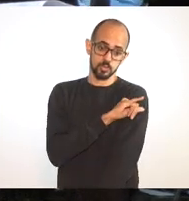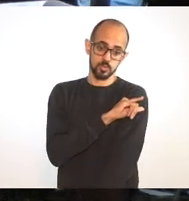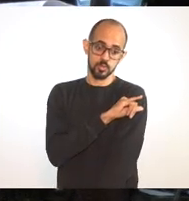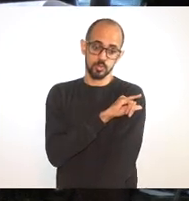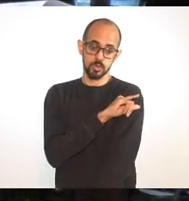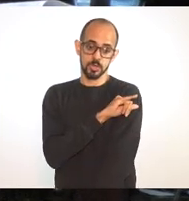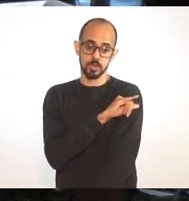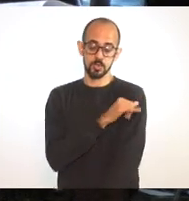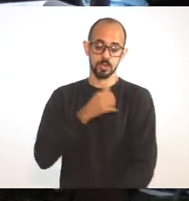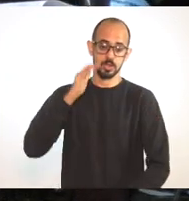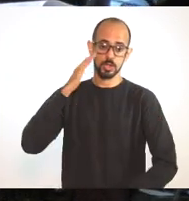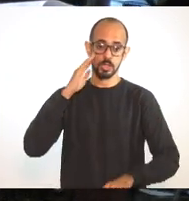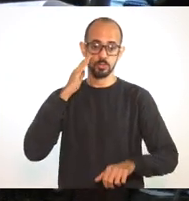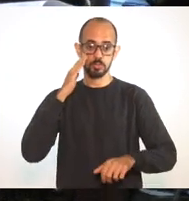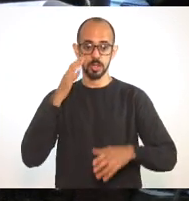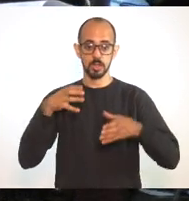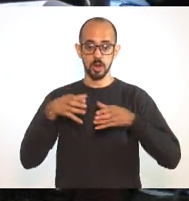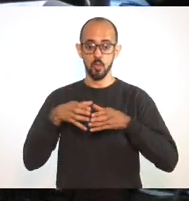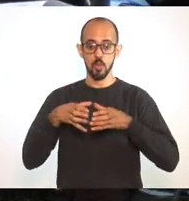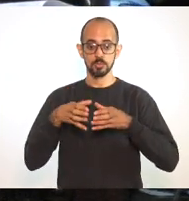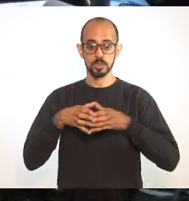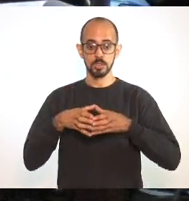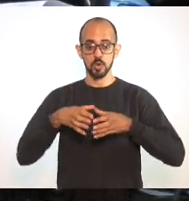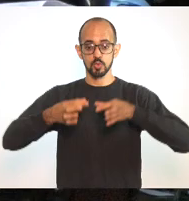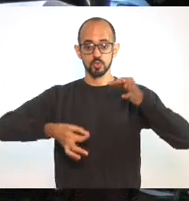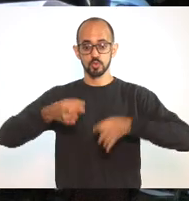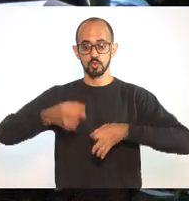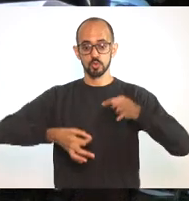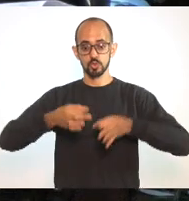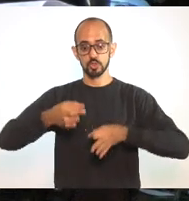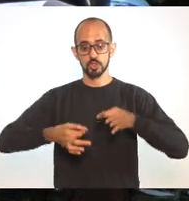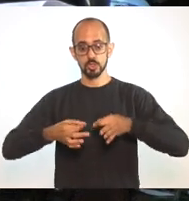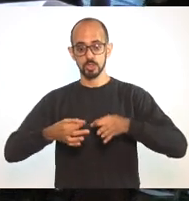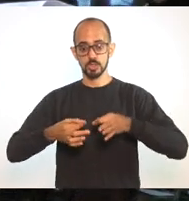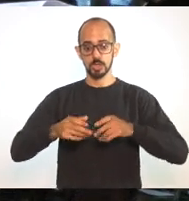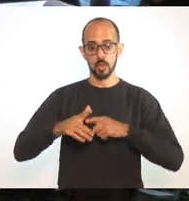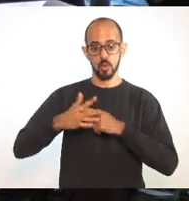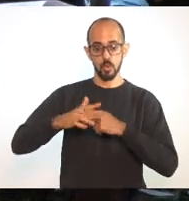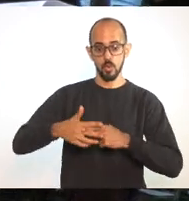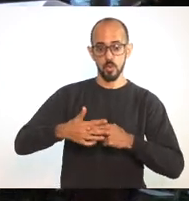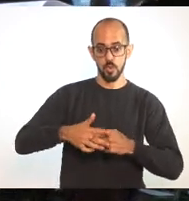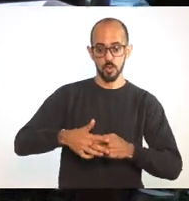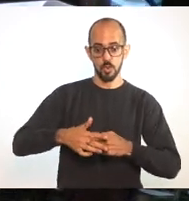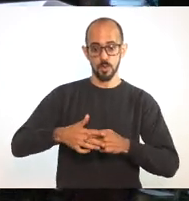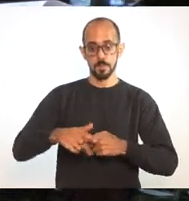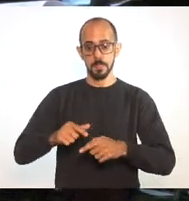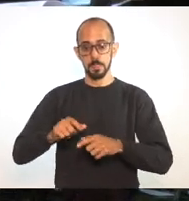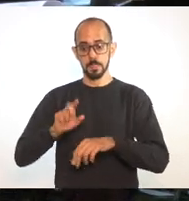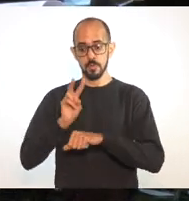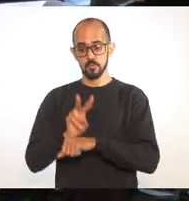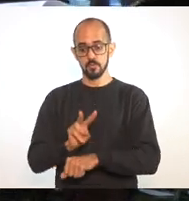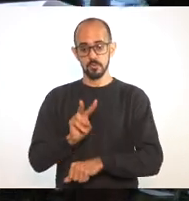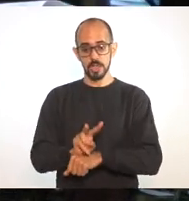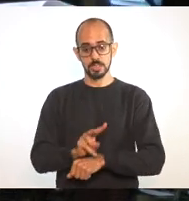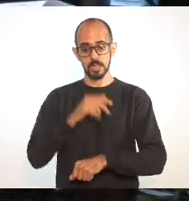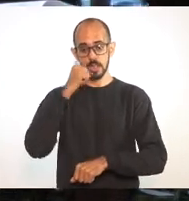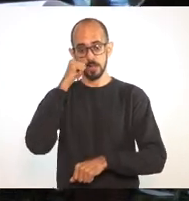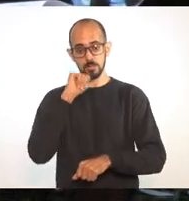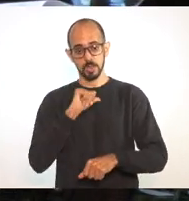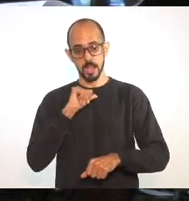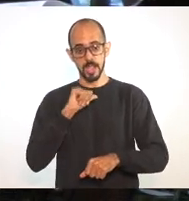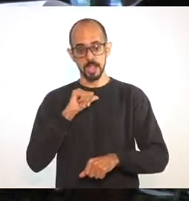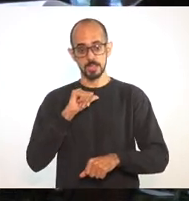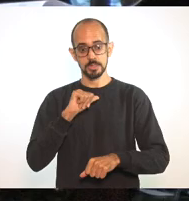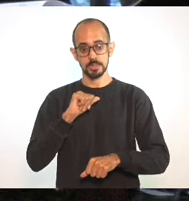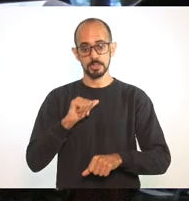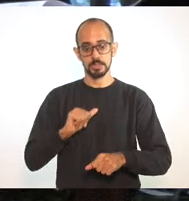de Constituição e Justiça pela constitucionalidade com emenda. De defesa dos direitos da mulher favorável, de segurança pública